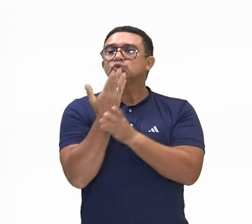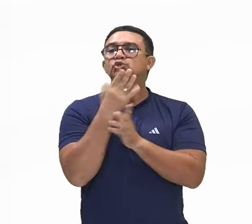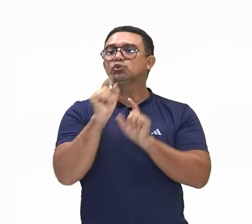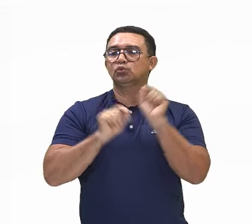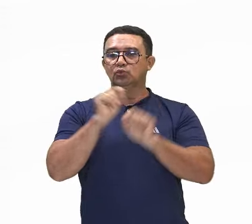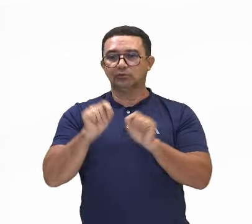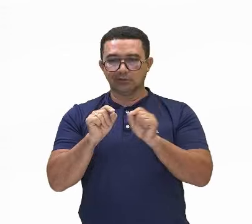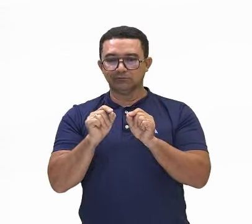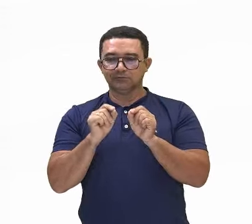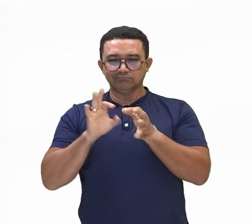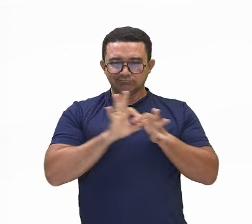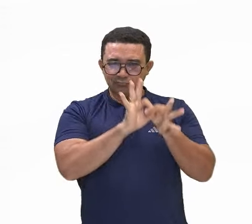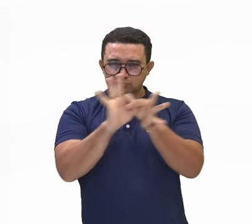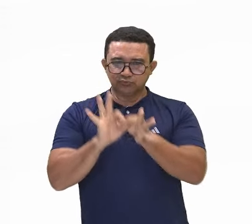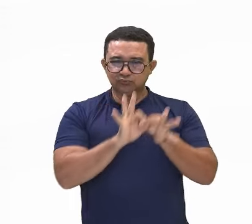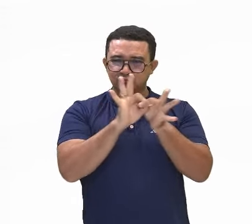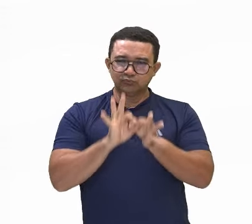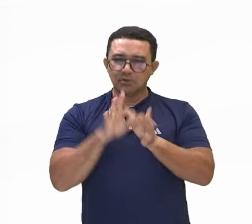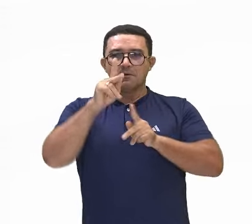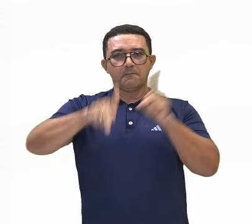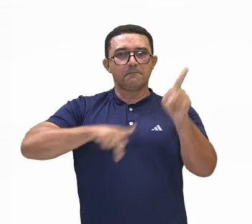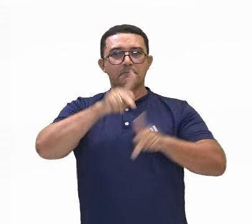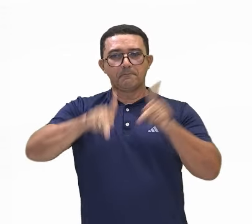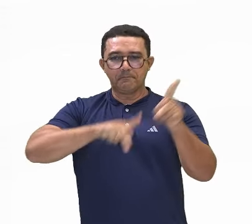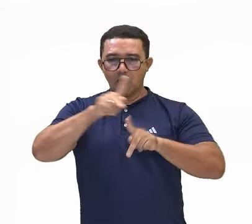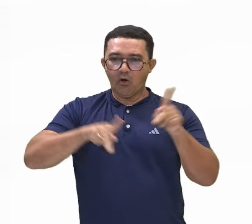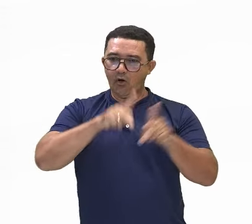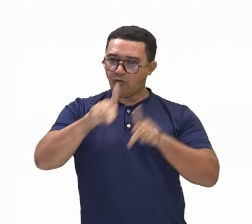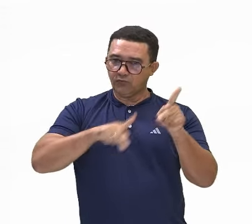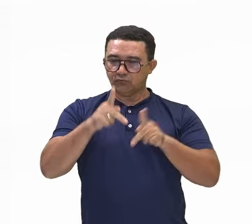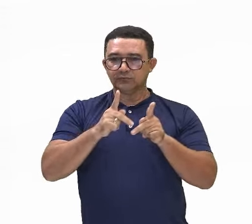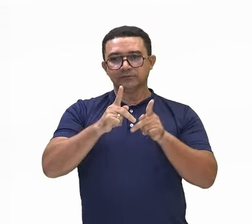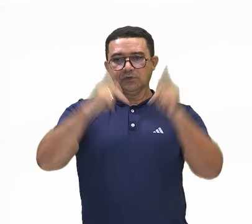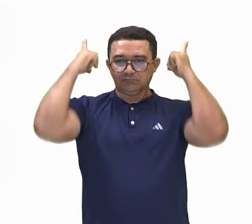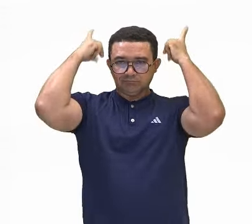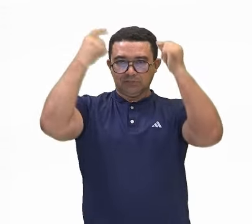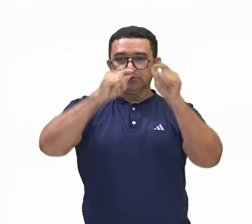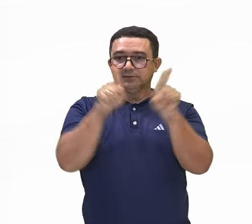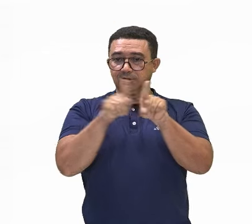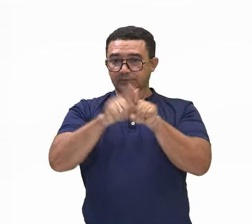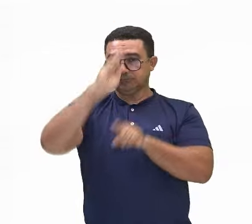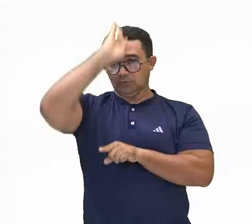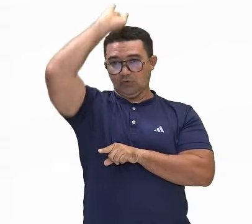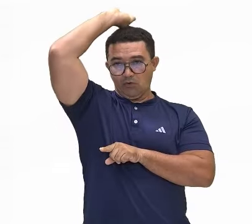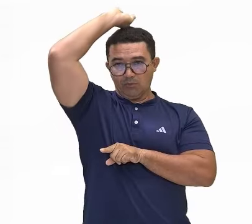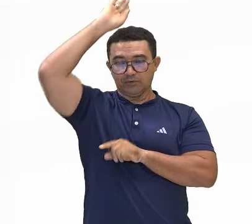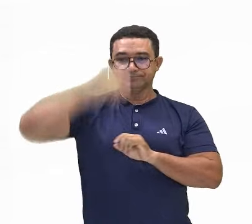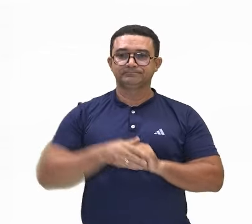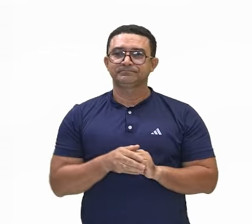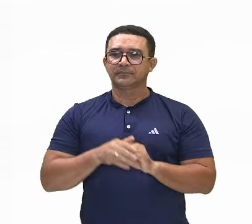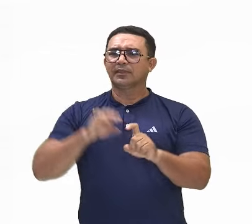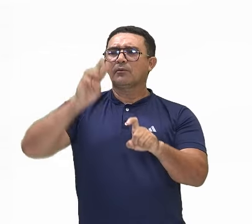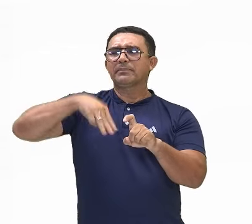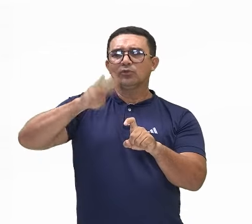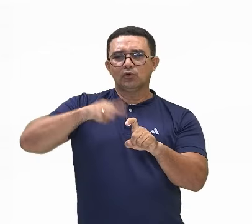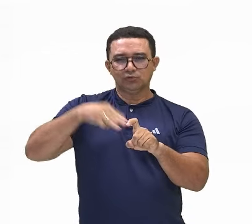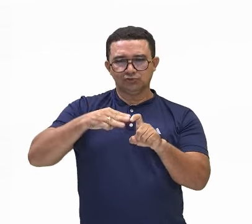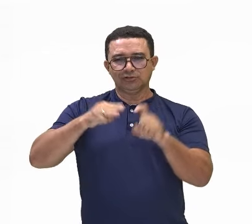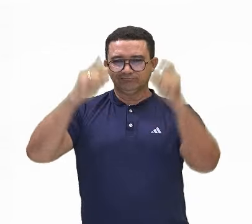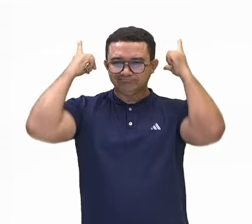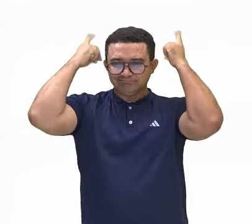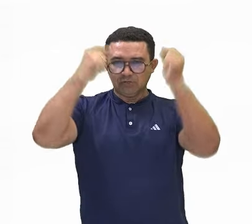partir da junção dos povos gregos e romanos. Dessa forma, a mitologia greco-romana